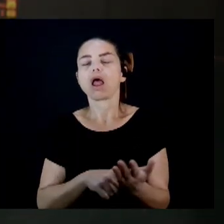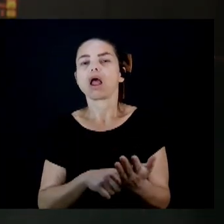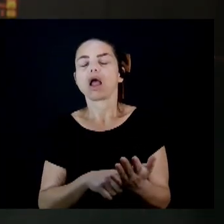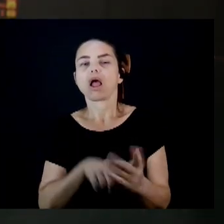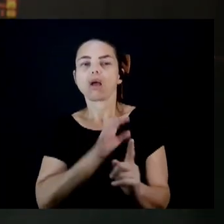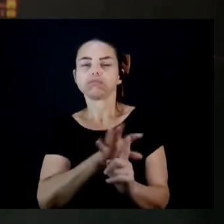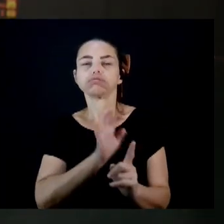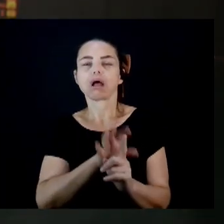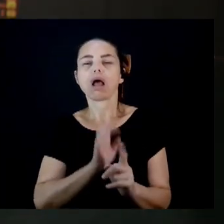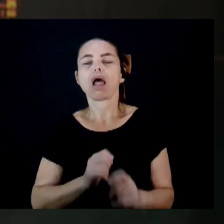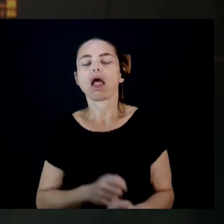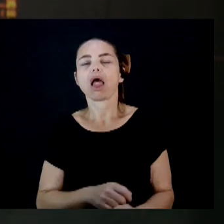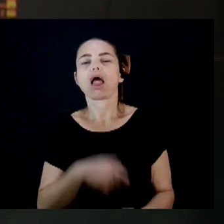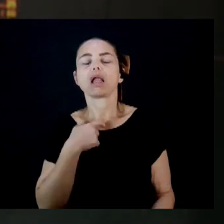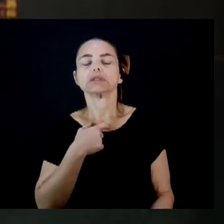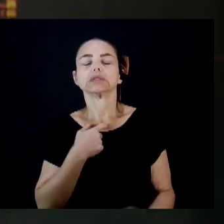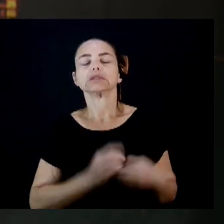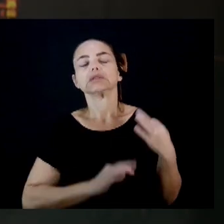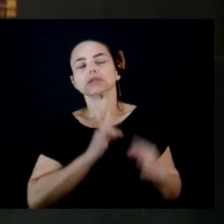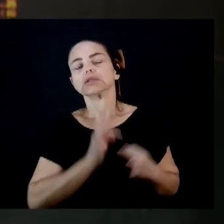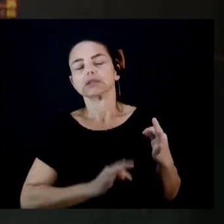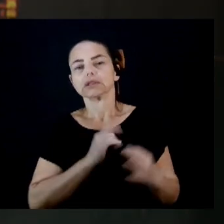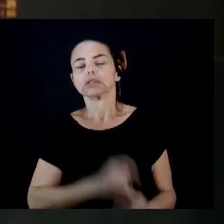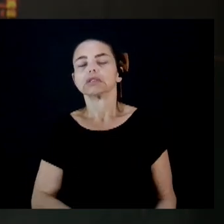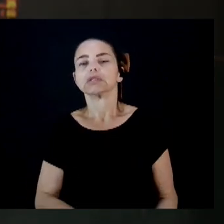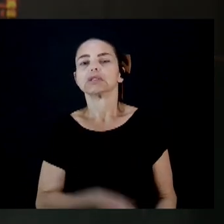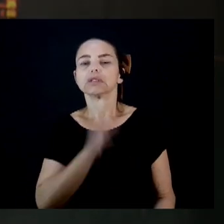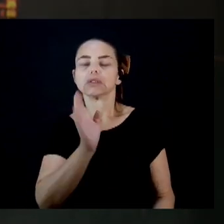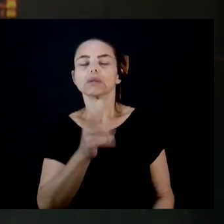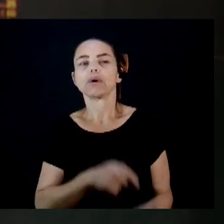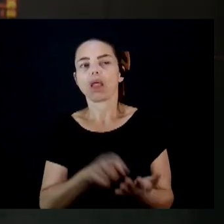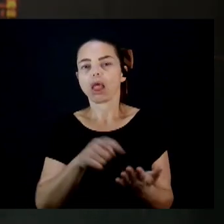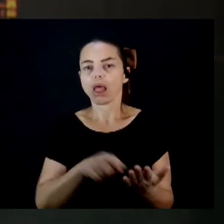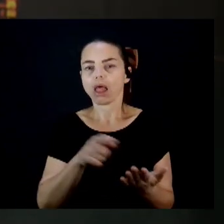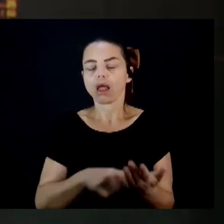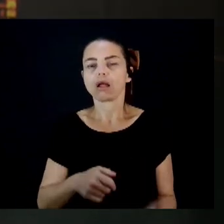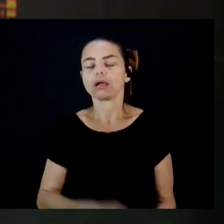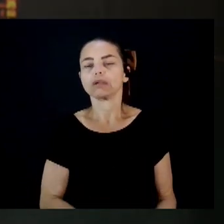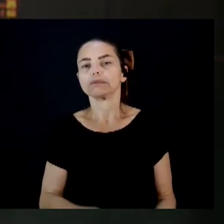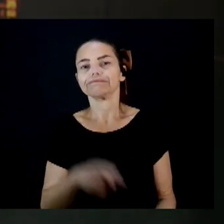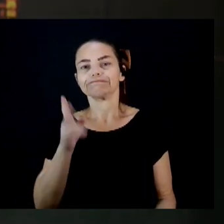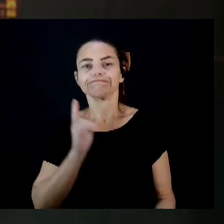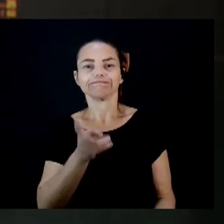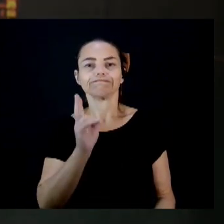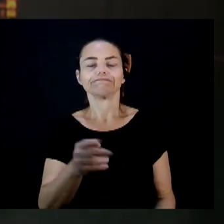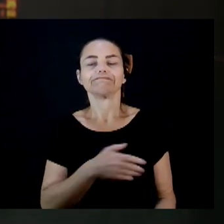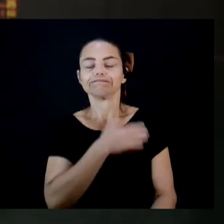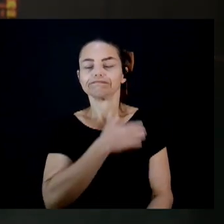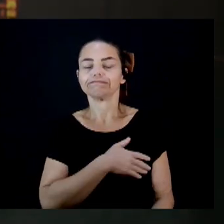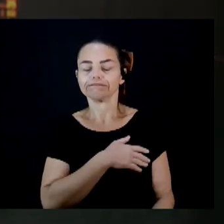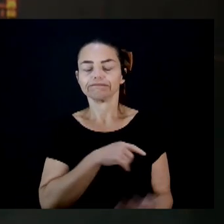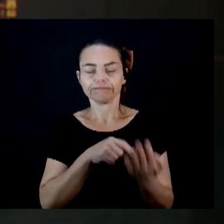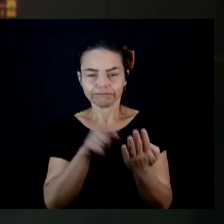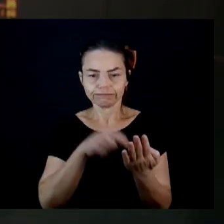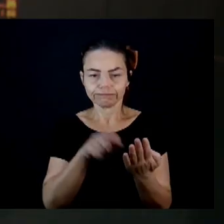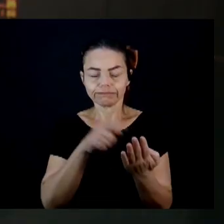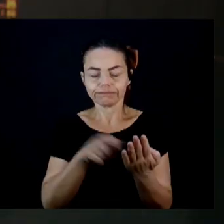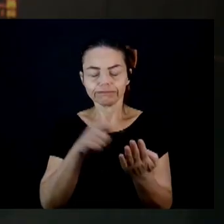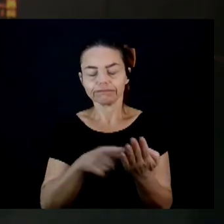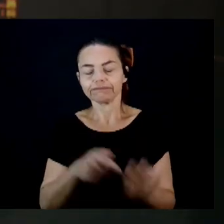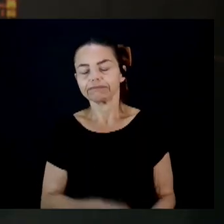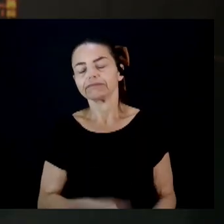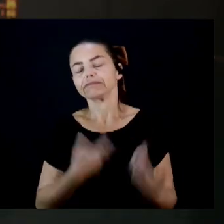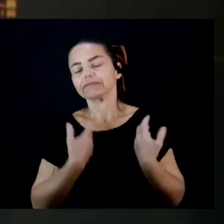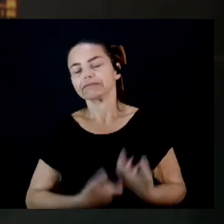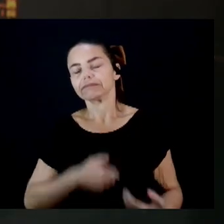o desejo de forma imediata, mas o hábito crônico e a distração digital esgotam